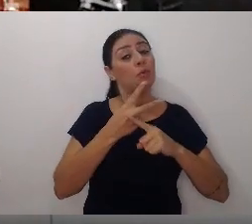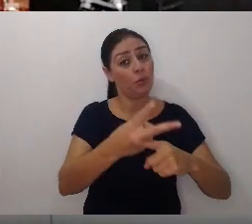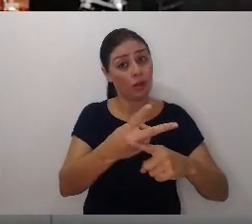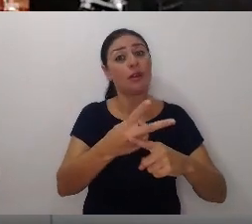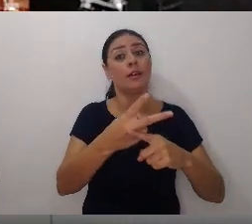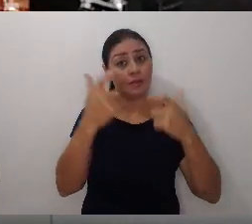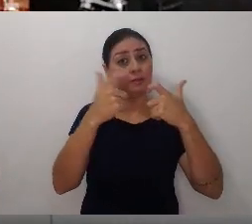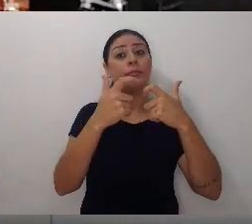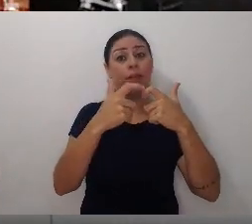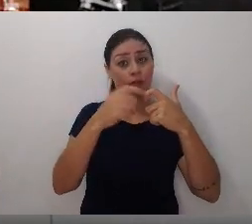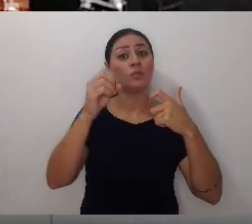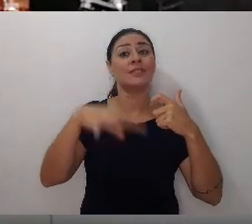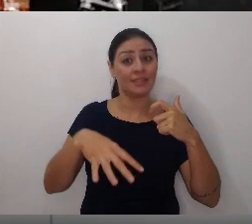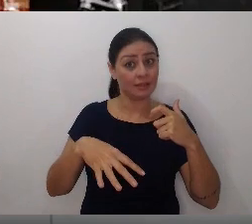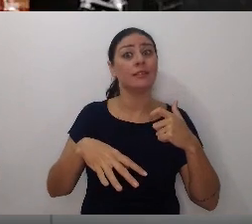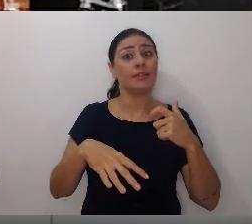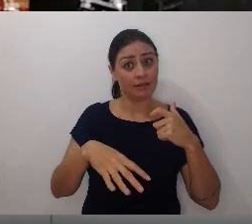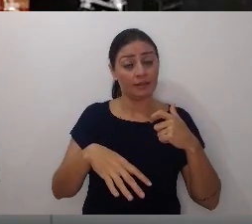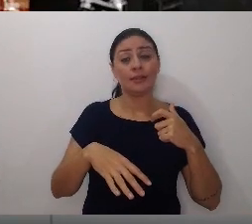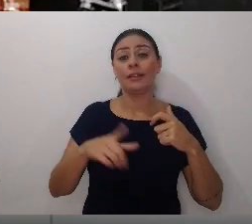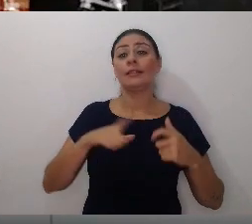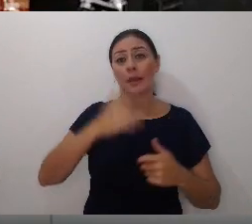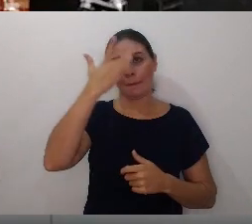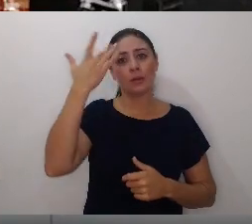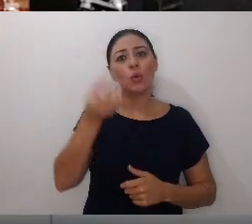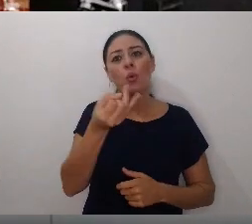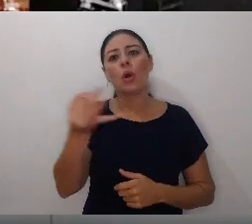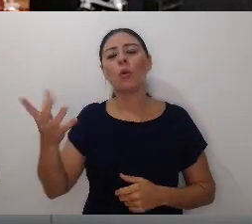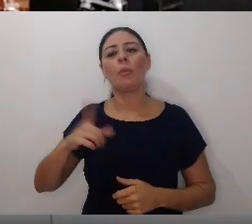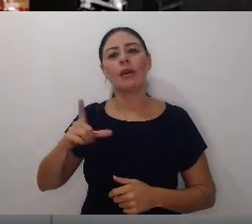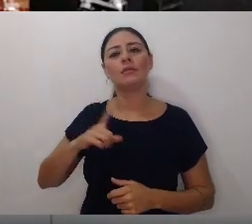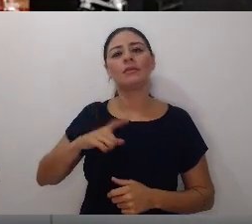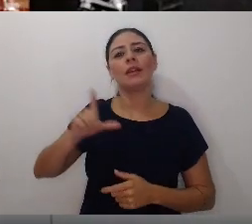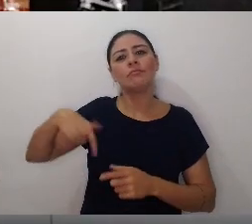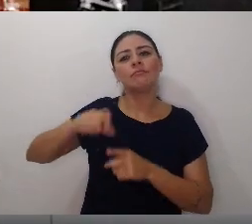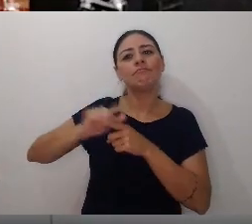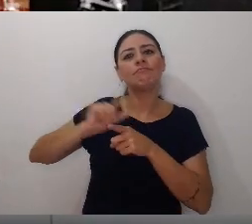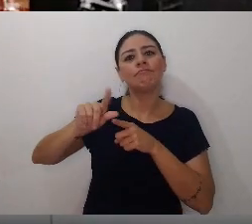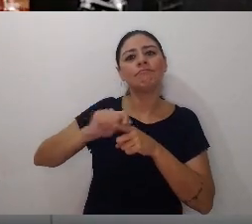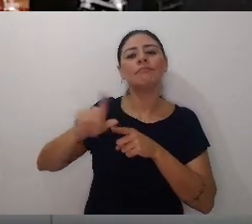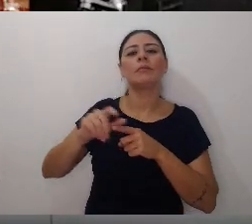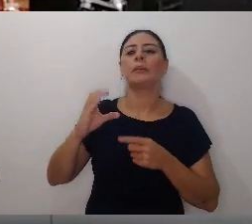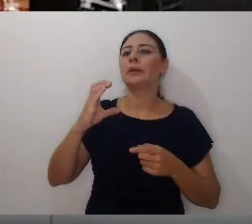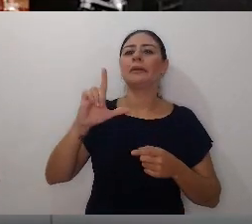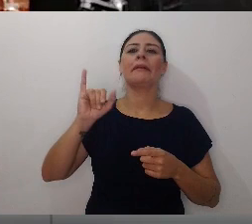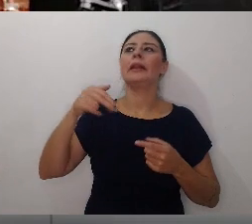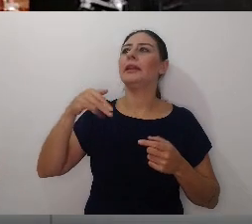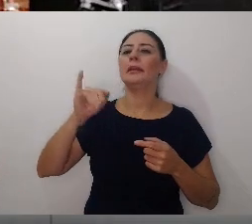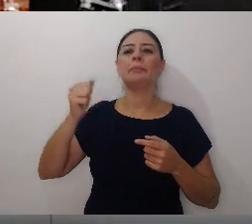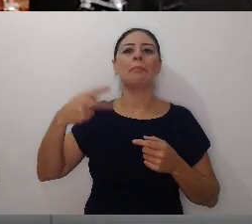bem tranquilos quanto a essa parte de contaminação. Tem que estar procurando, tem que estar procurando o